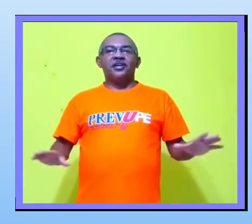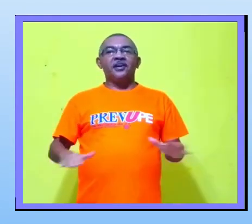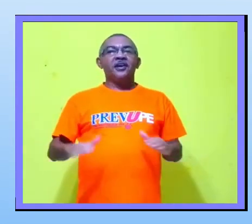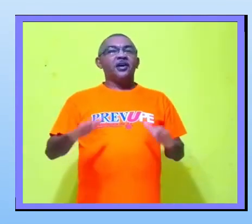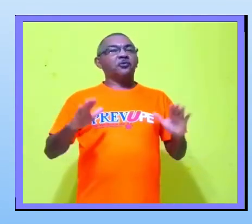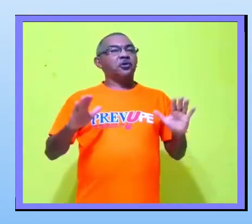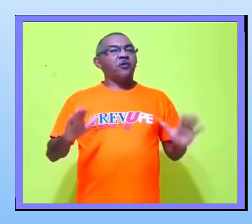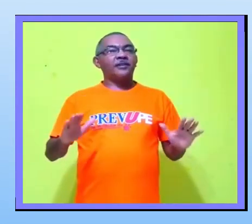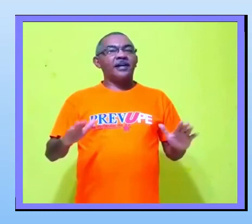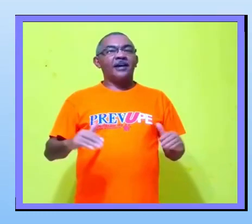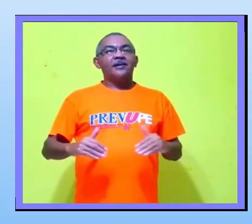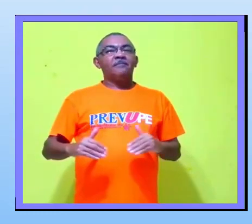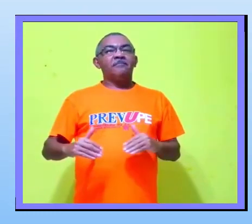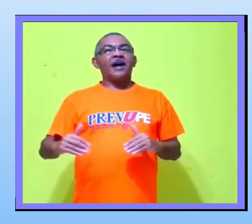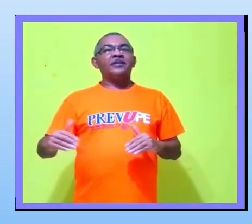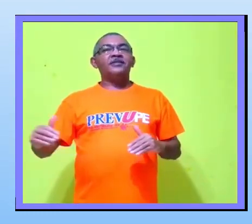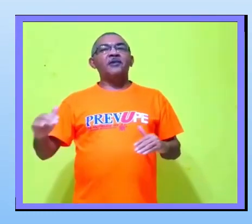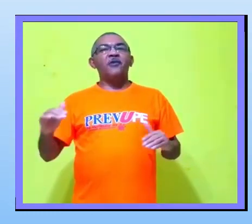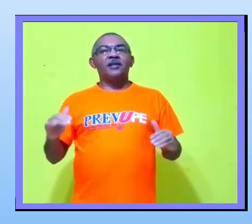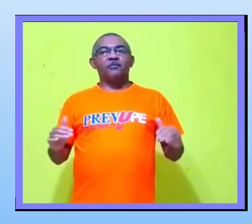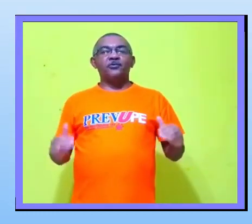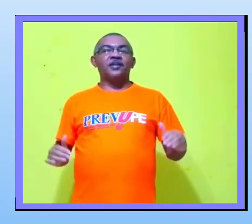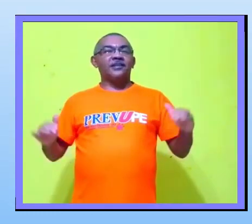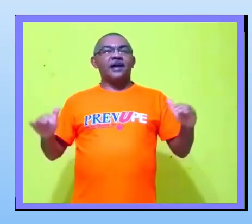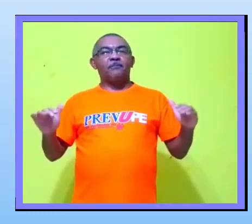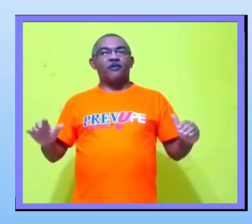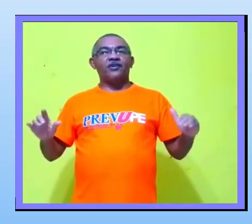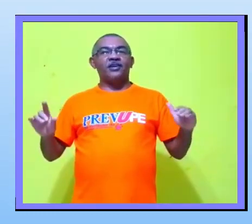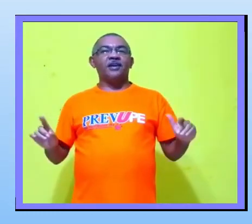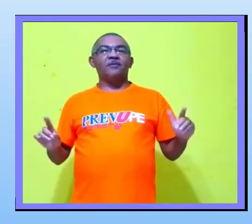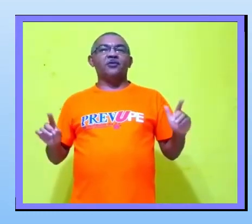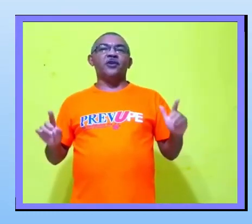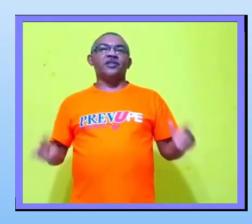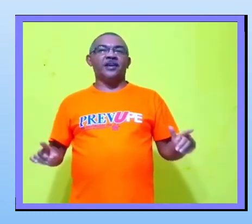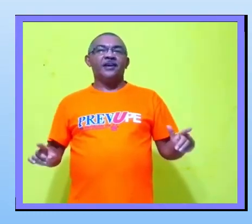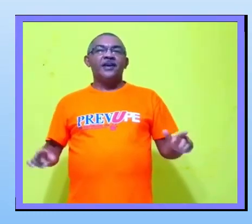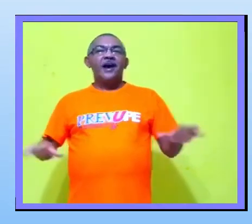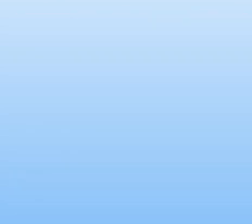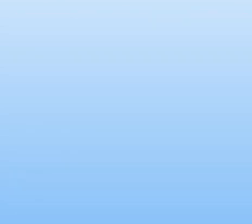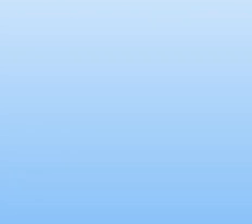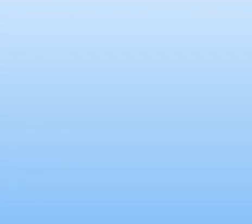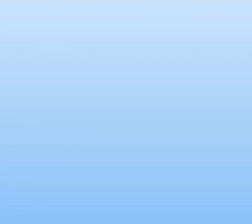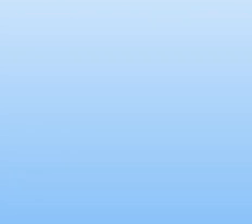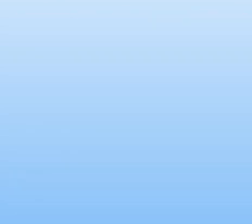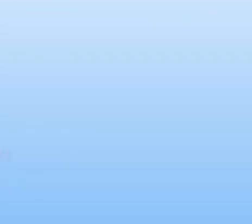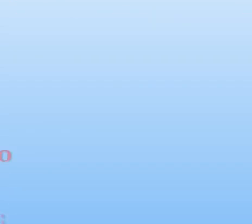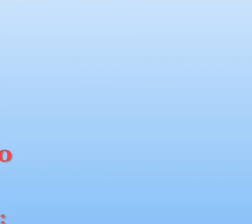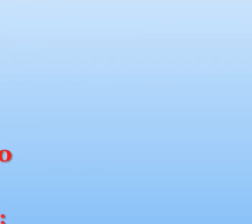conseguir, eu digo até, mais de 50% da prova de química no Enem.